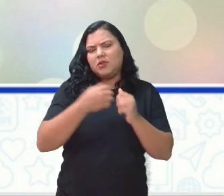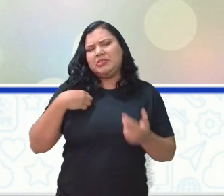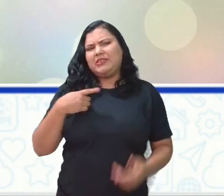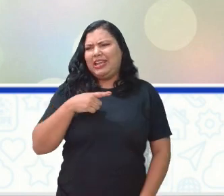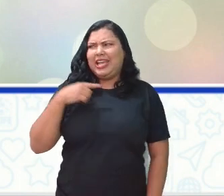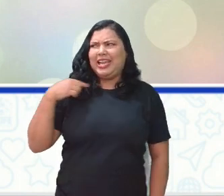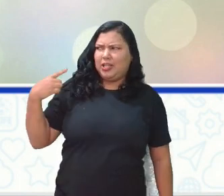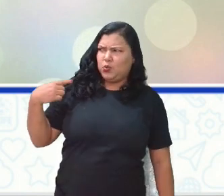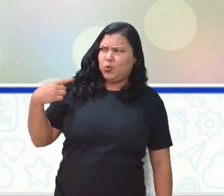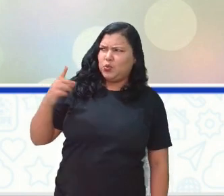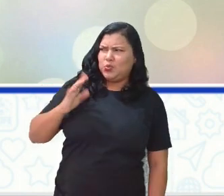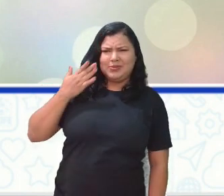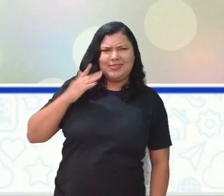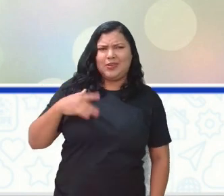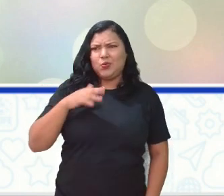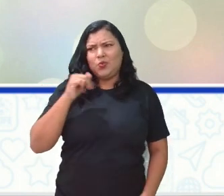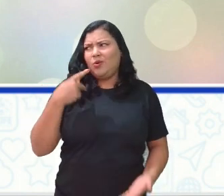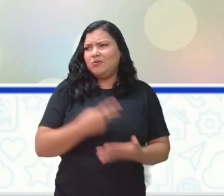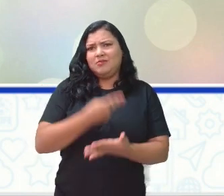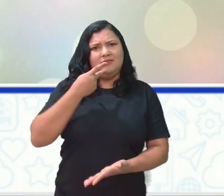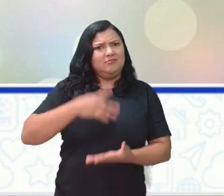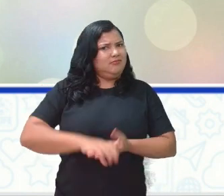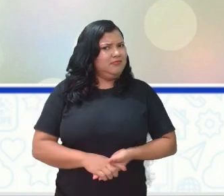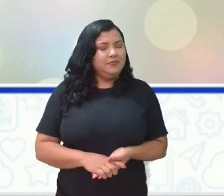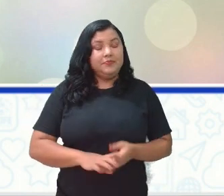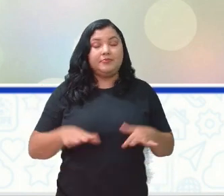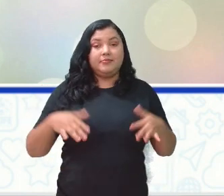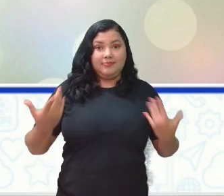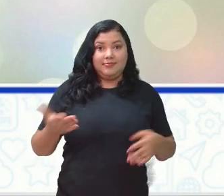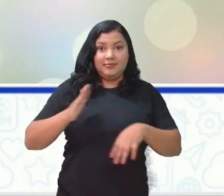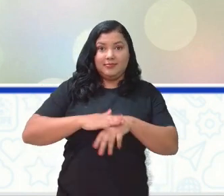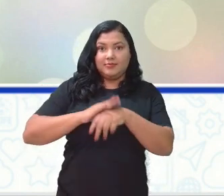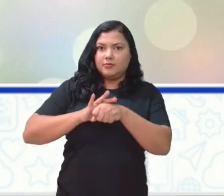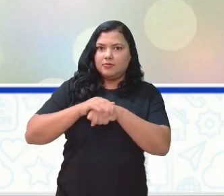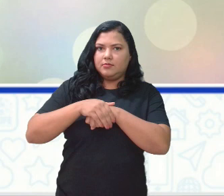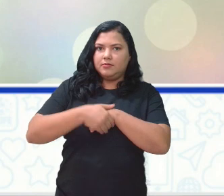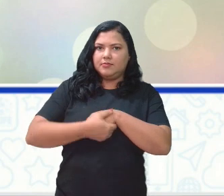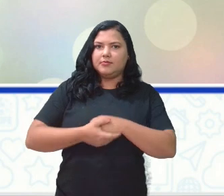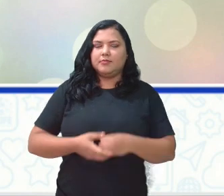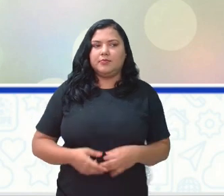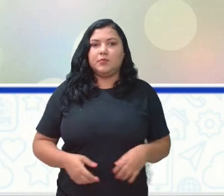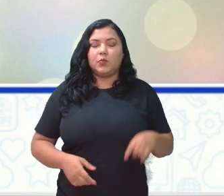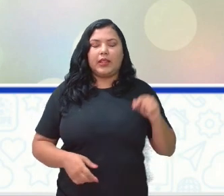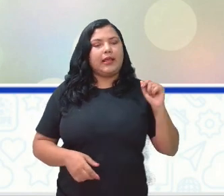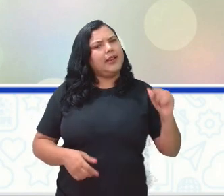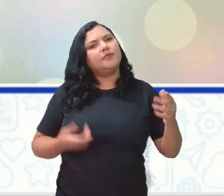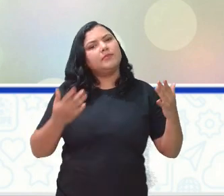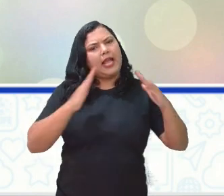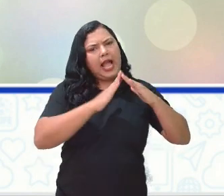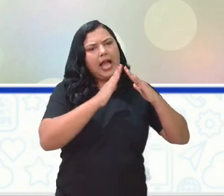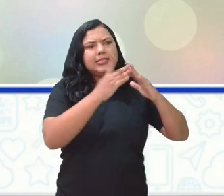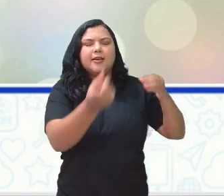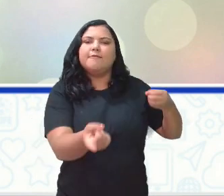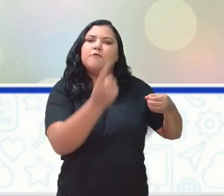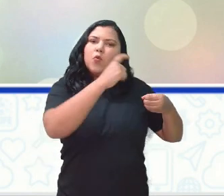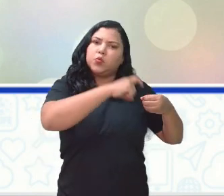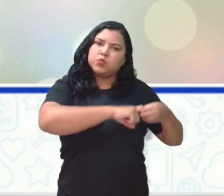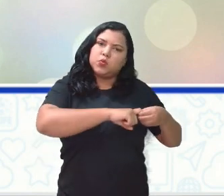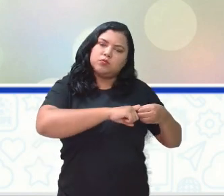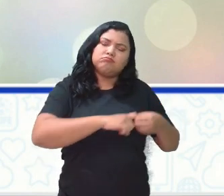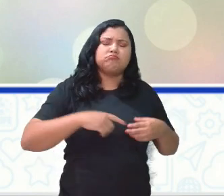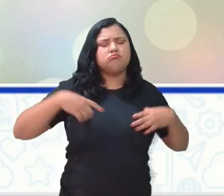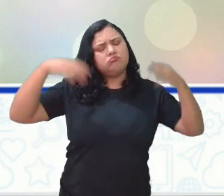anos. "Nunca vi ele assim." Naquela noite, ele tomou seu chuveiro, como fazia sempre antes de